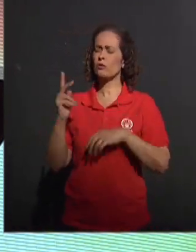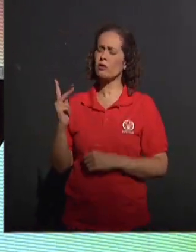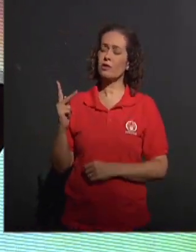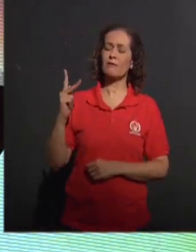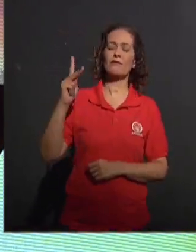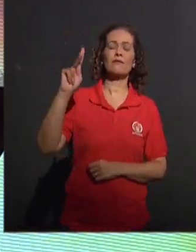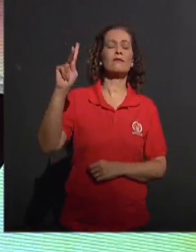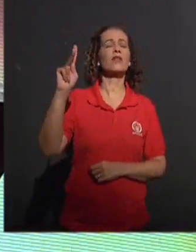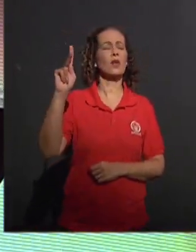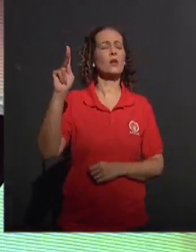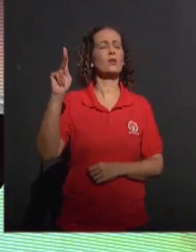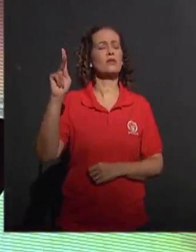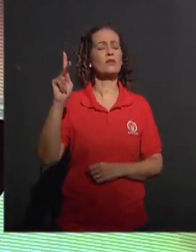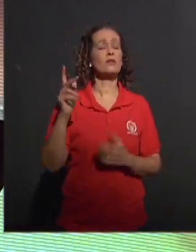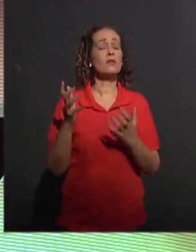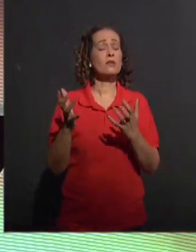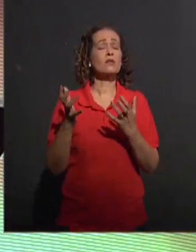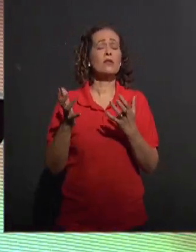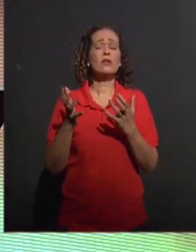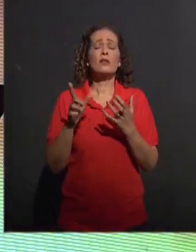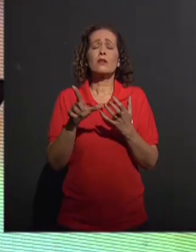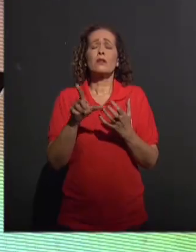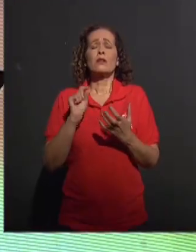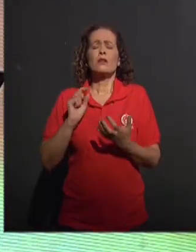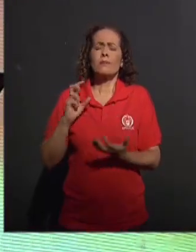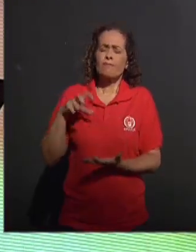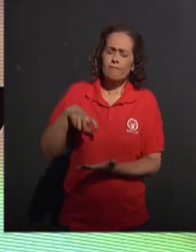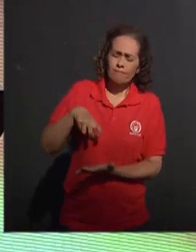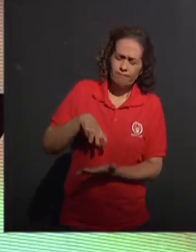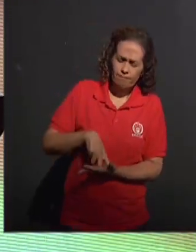Escolhemos nos prostrar diante do teu trono.